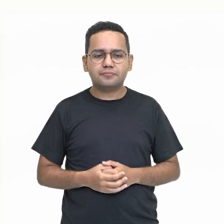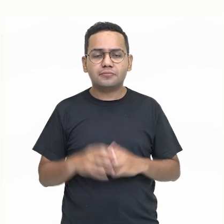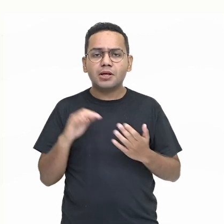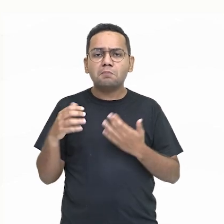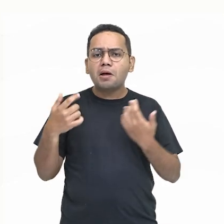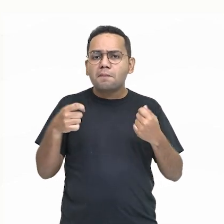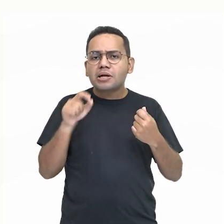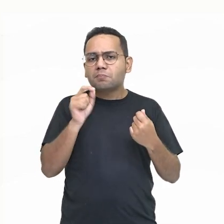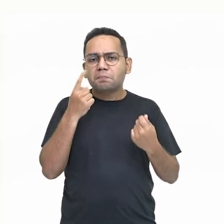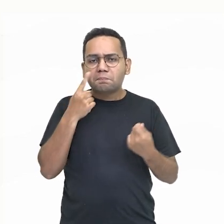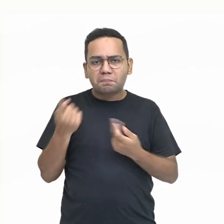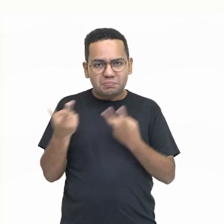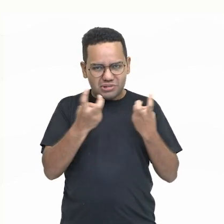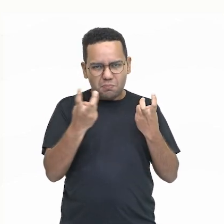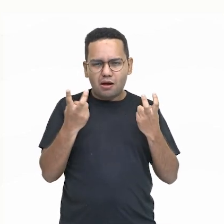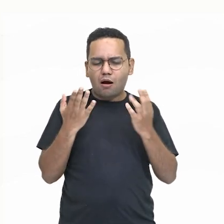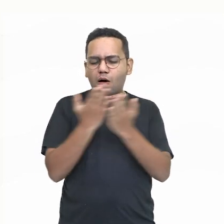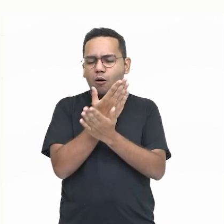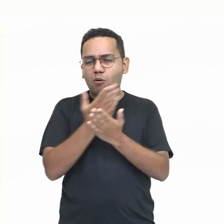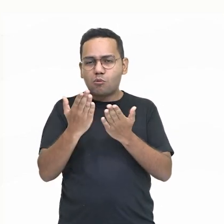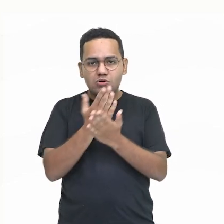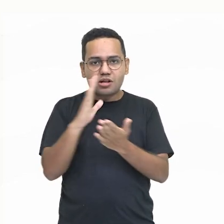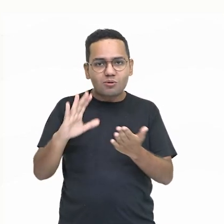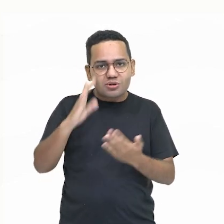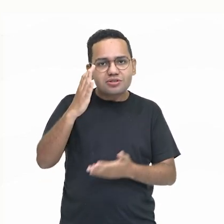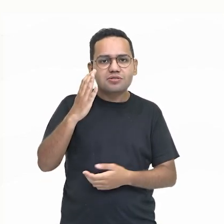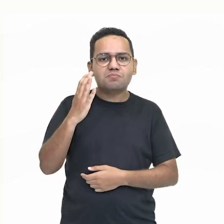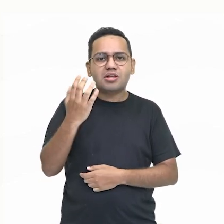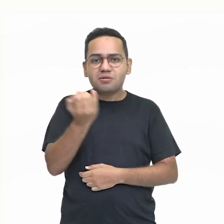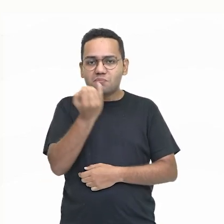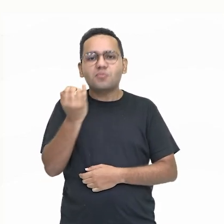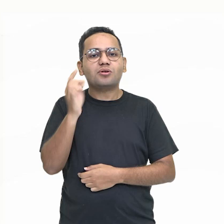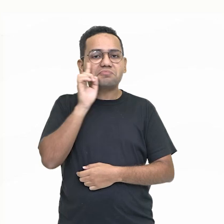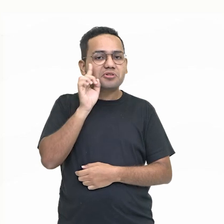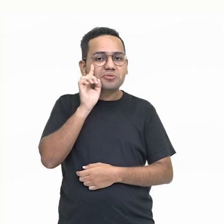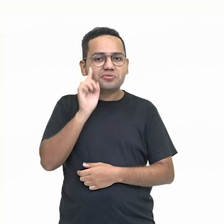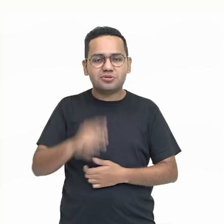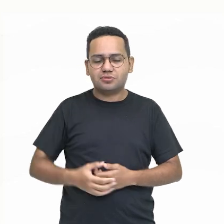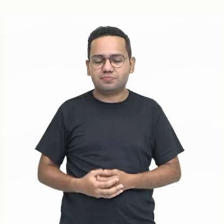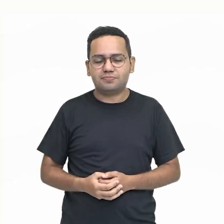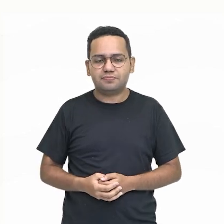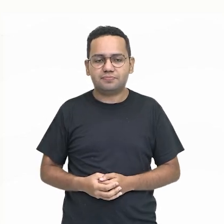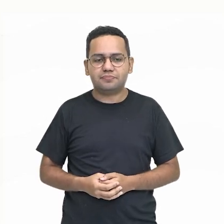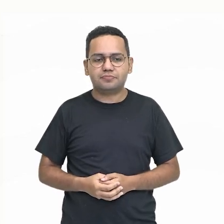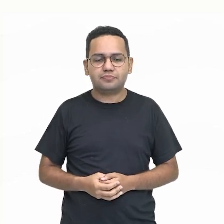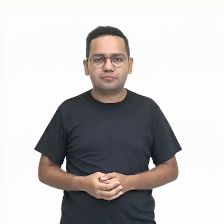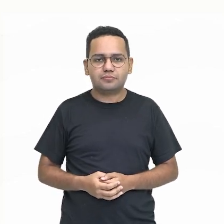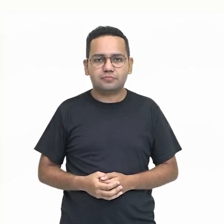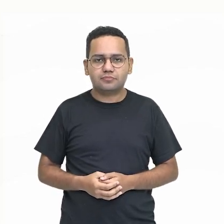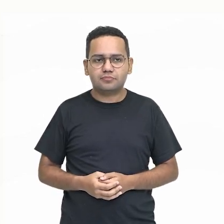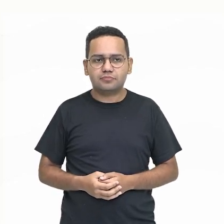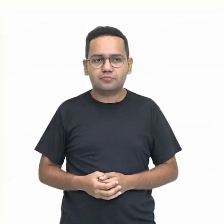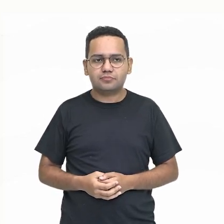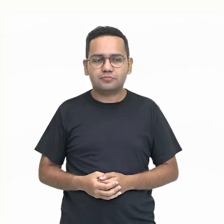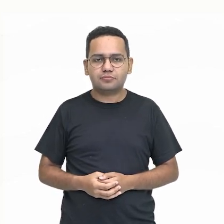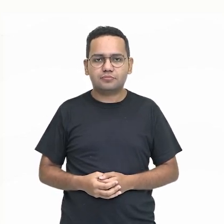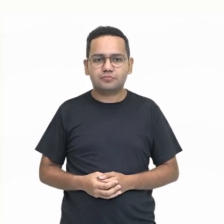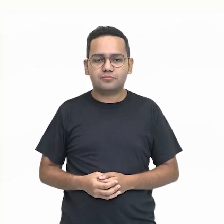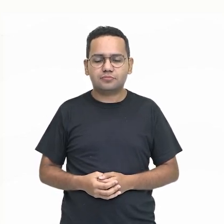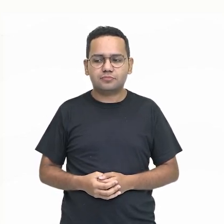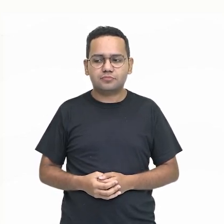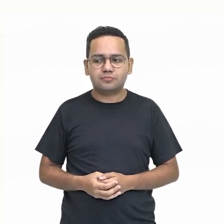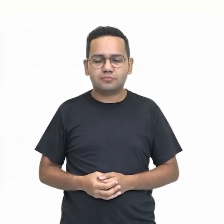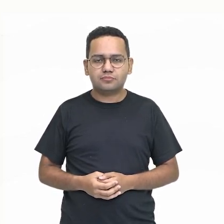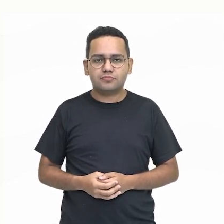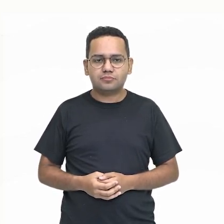situações importantes do cotidiano envolvida. Como eu falei para vocês, as leis